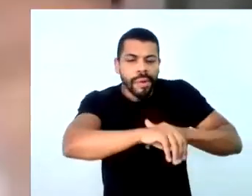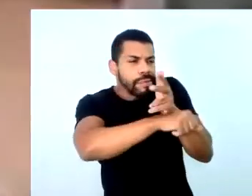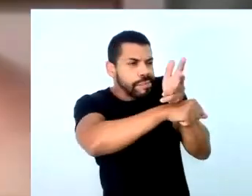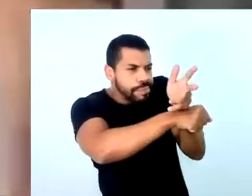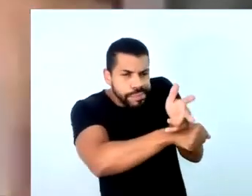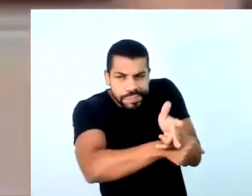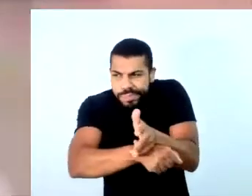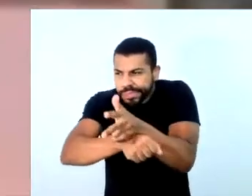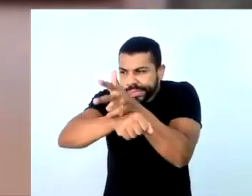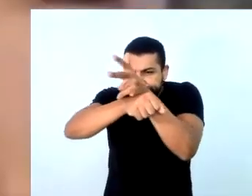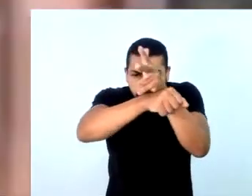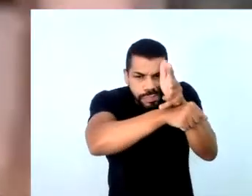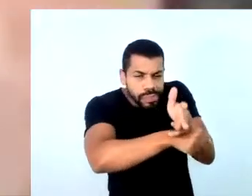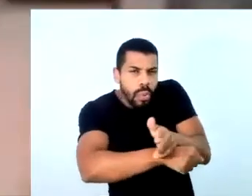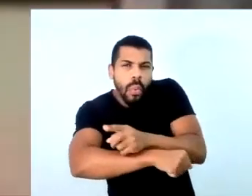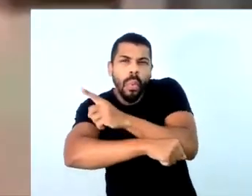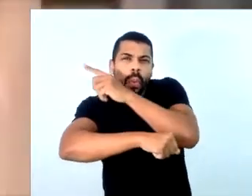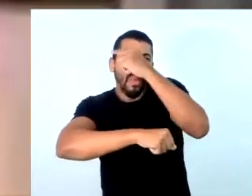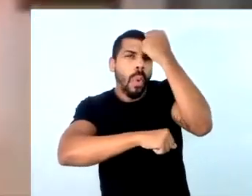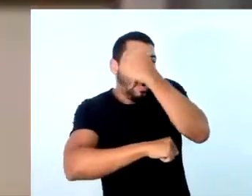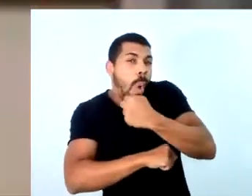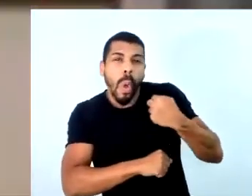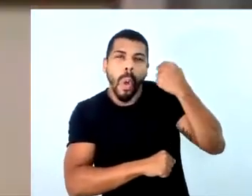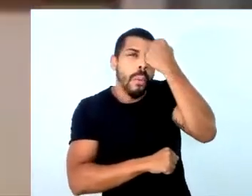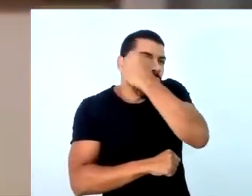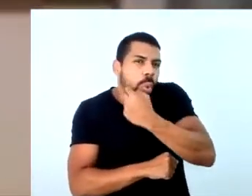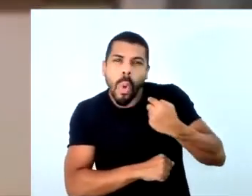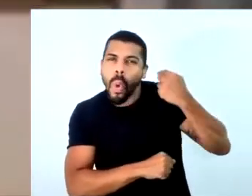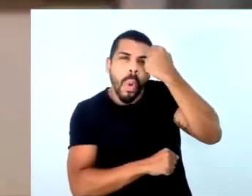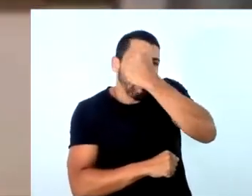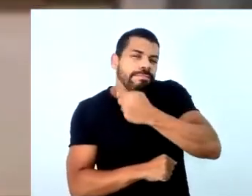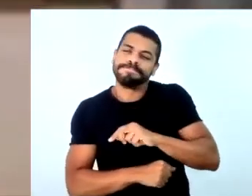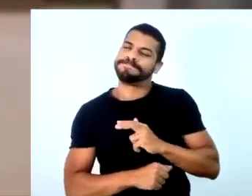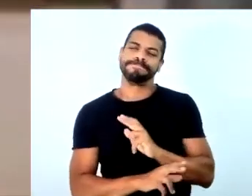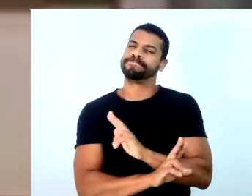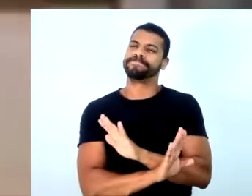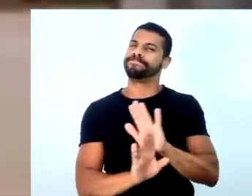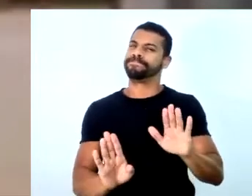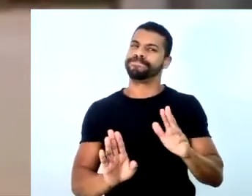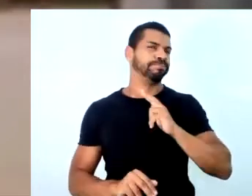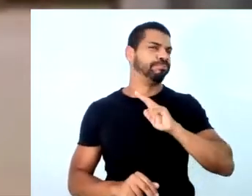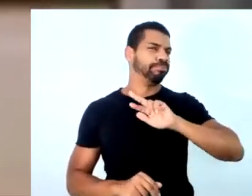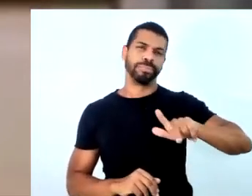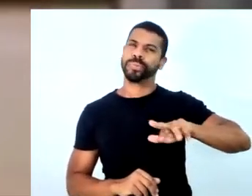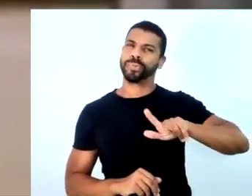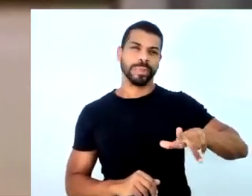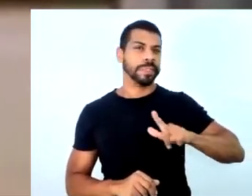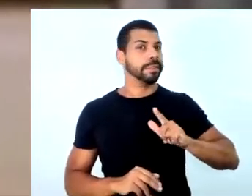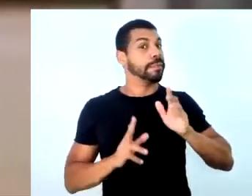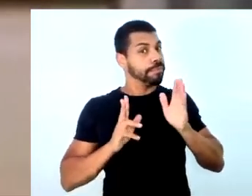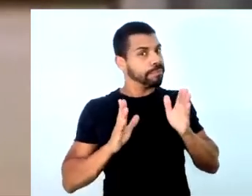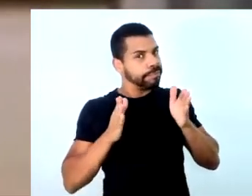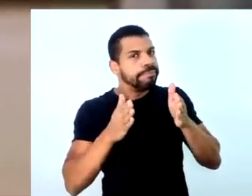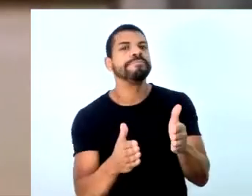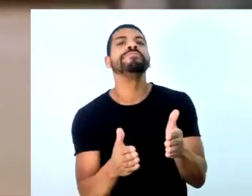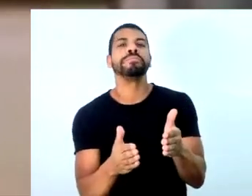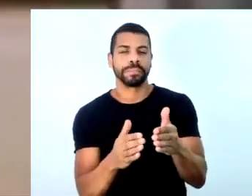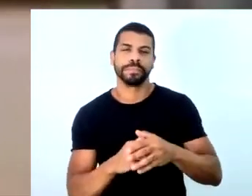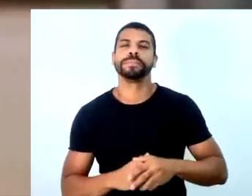pode ficar filmando e refilmando, e filmando e refilmando, então tinha que ser tudo muito preciso, muito econômico, muito desenhado, muito